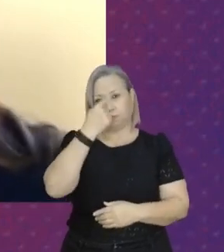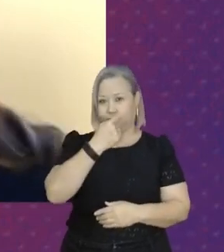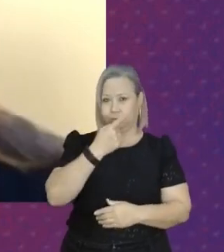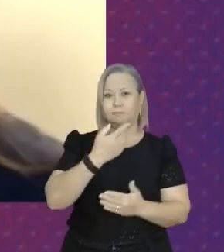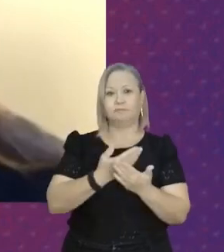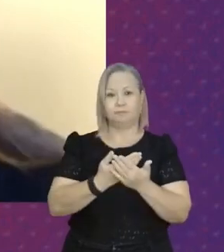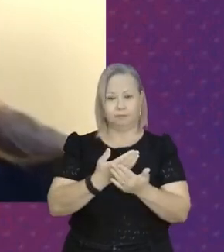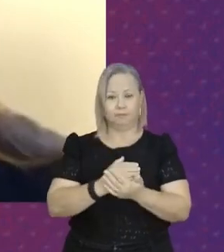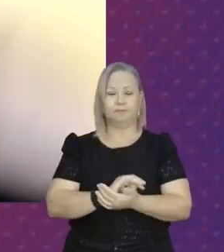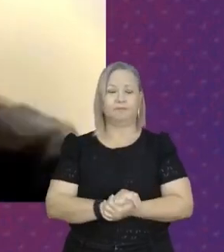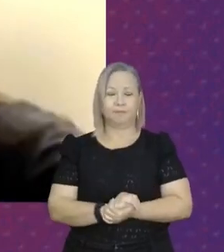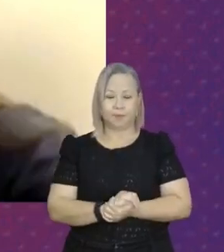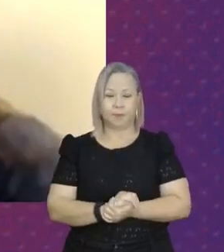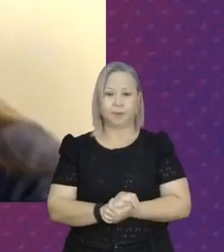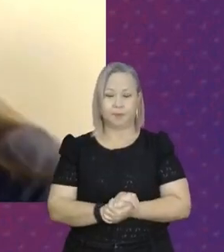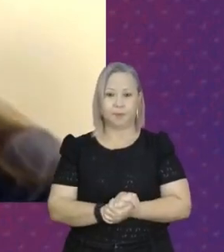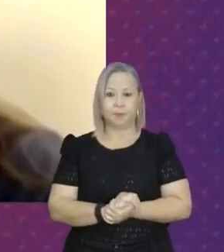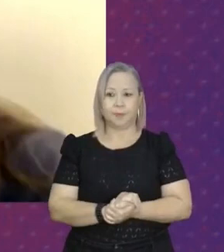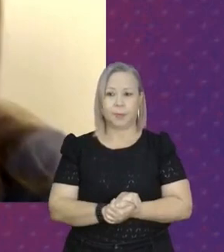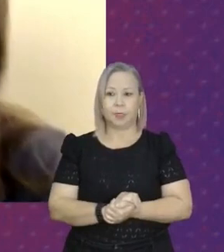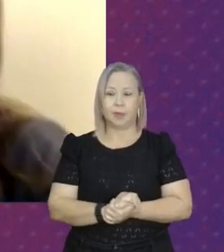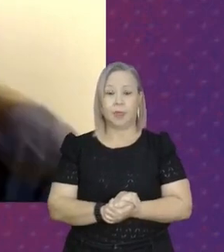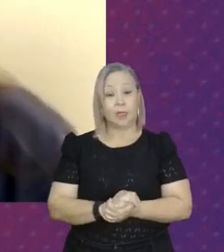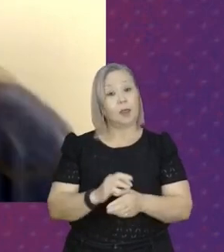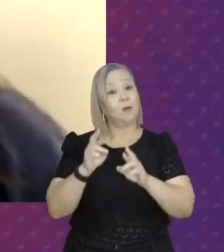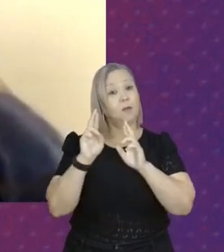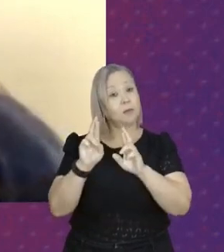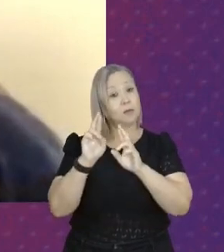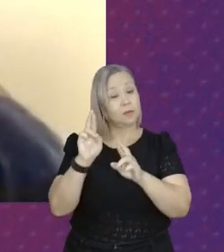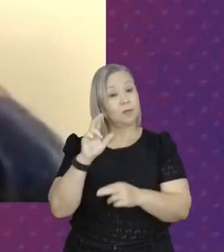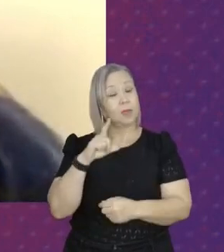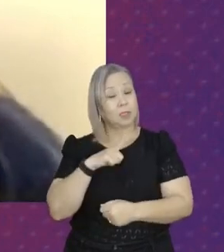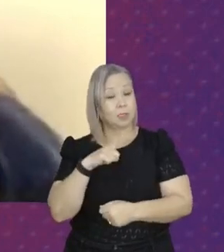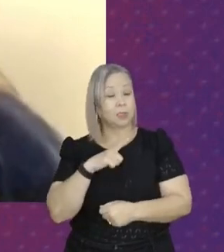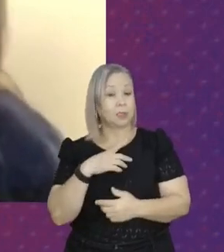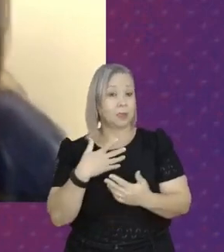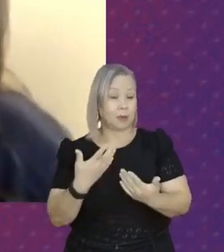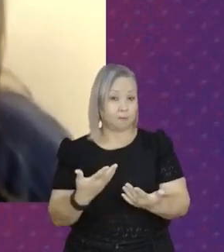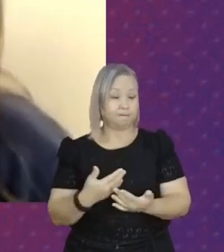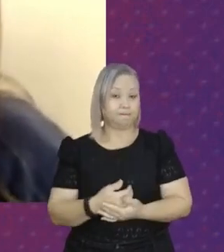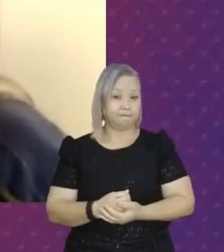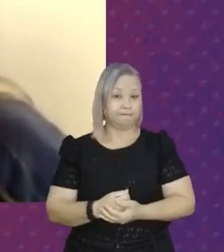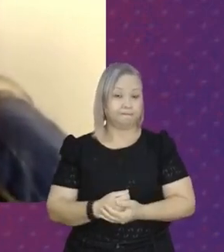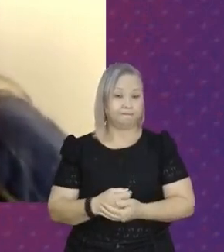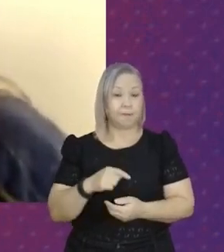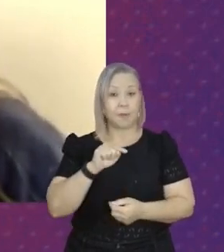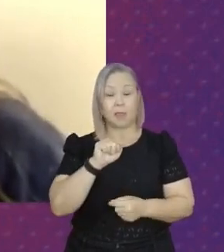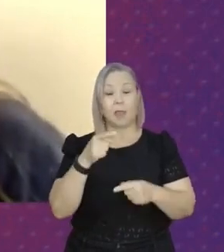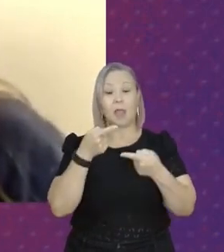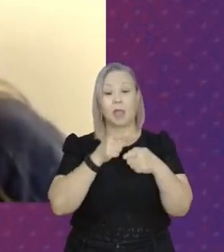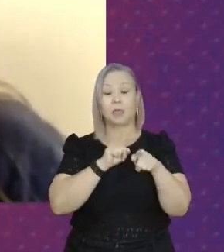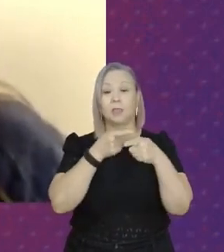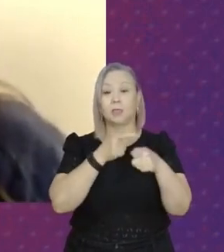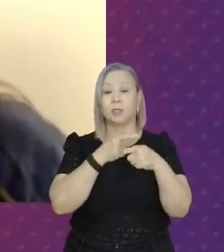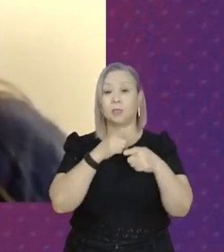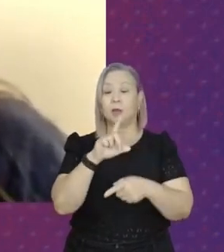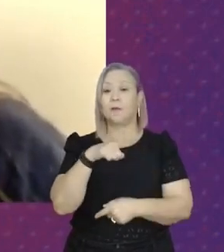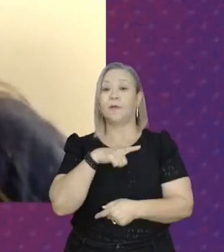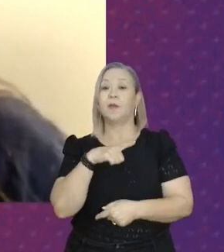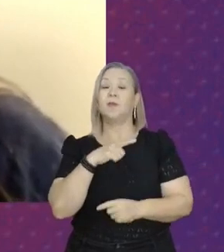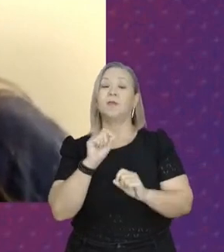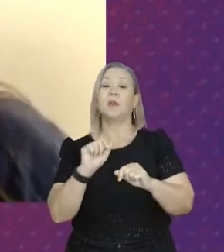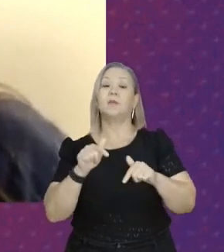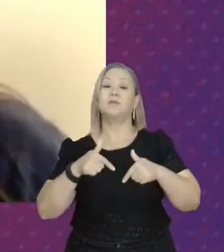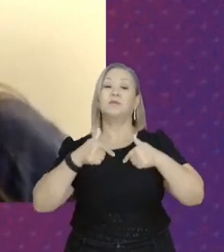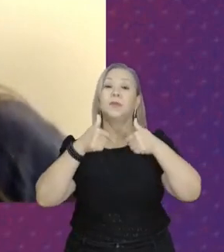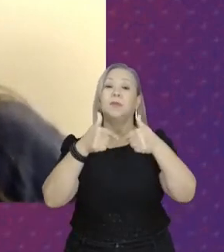Acho que isso é o horizonte que nós temos, né? E aí, que esse desafio que nós temos, ele